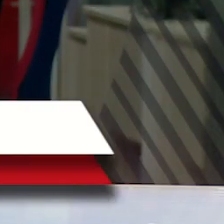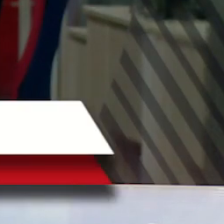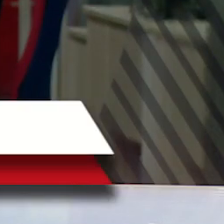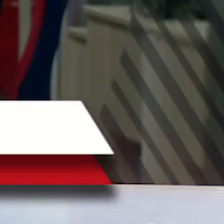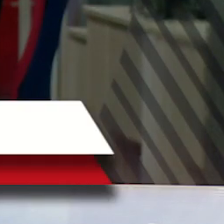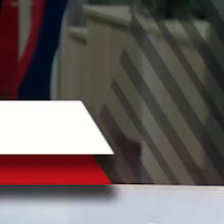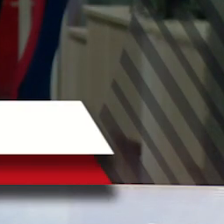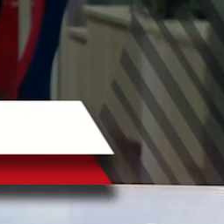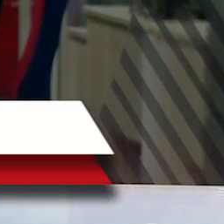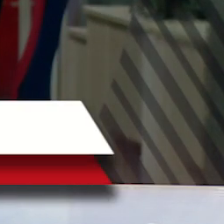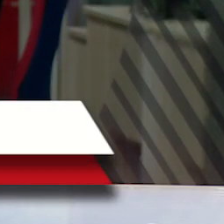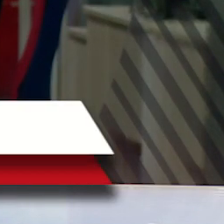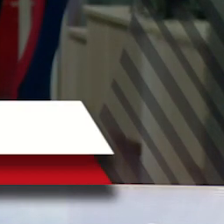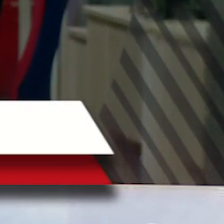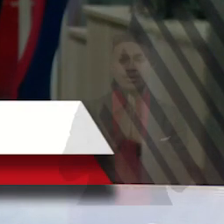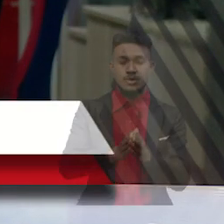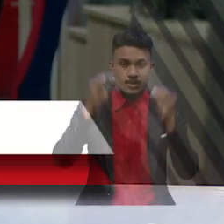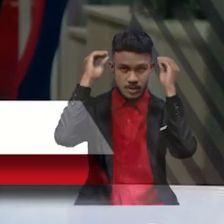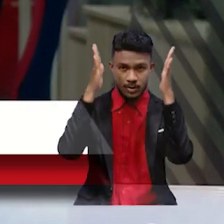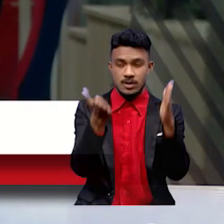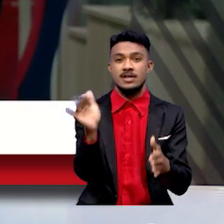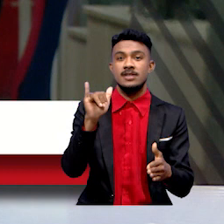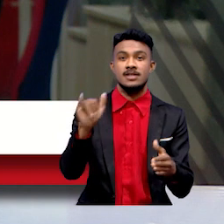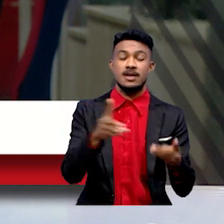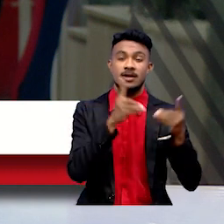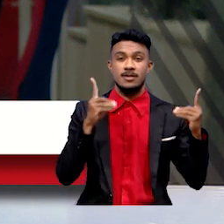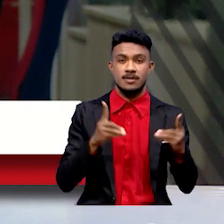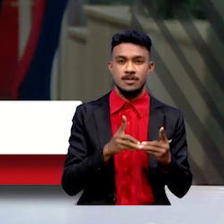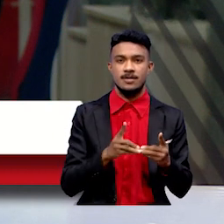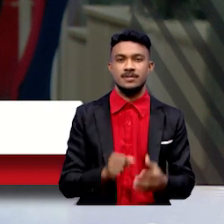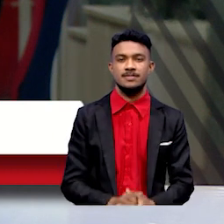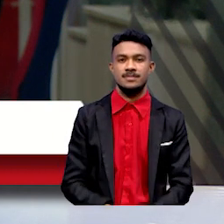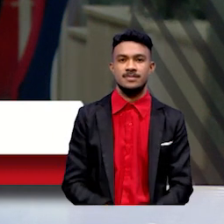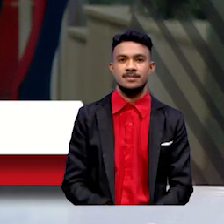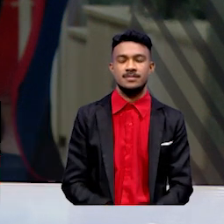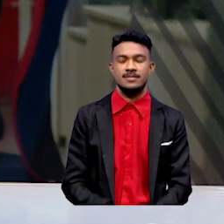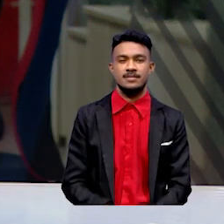Vida nacional que relaciona na Guzmão, o seu manor na insira, a tua nor em rodome.